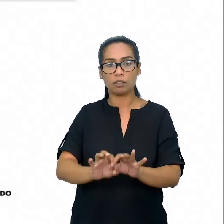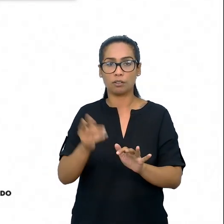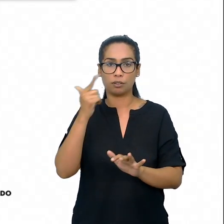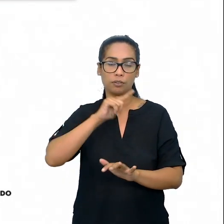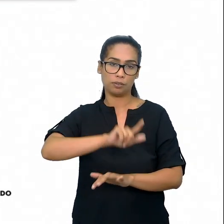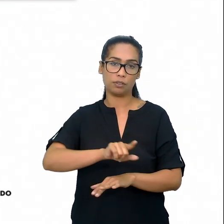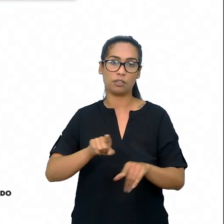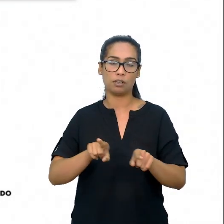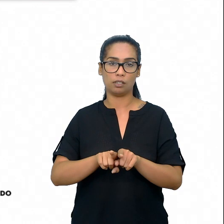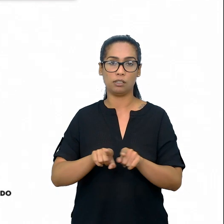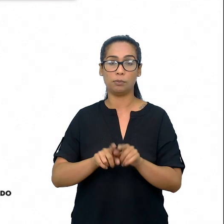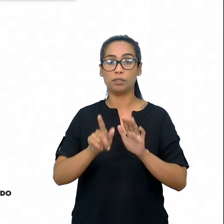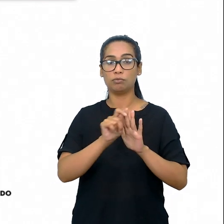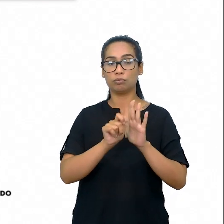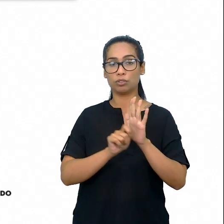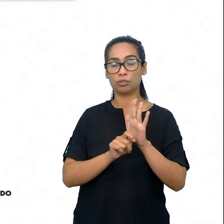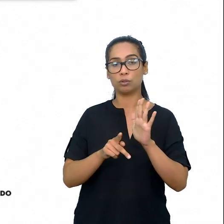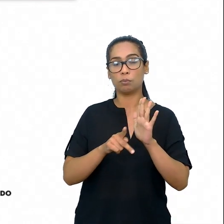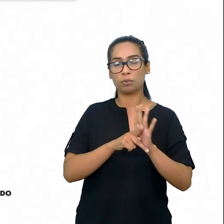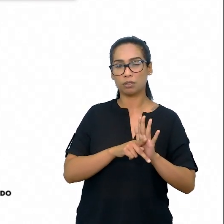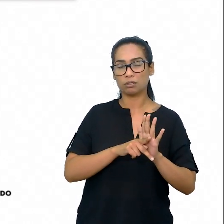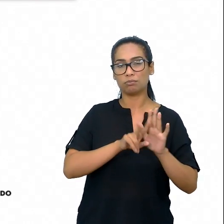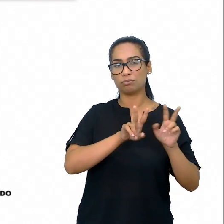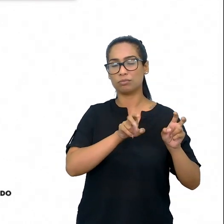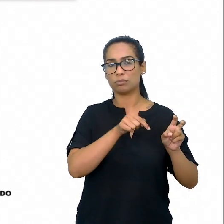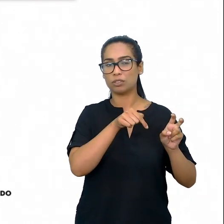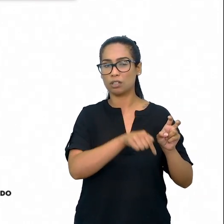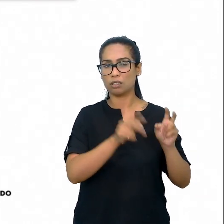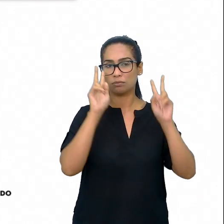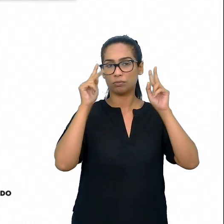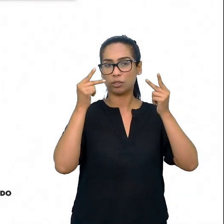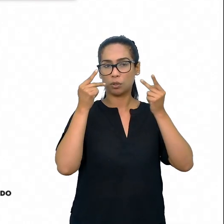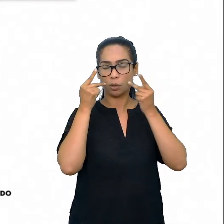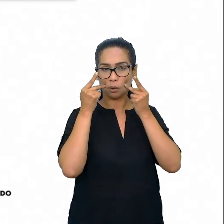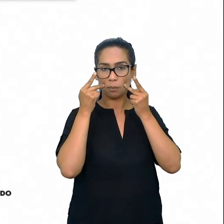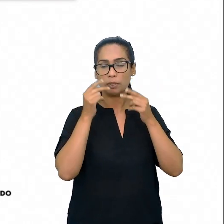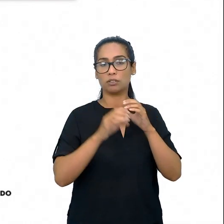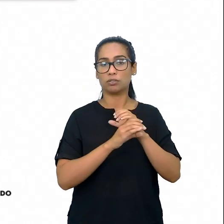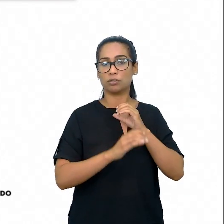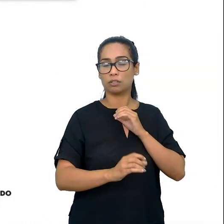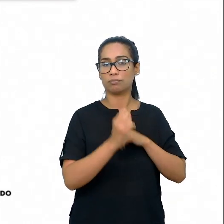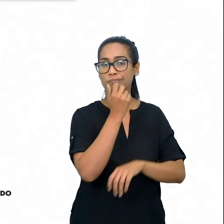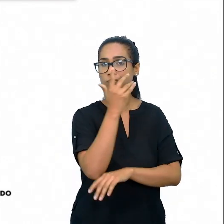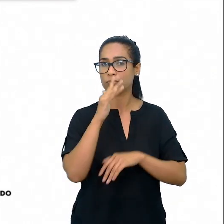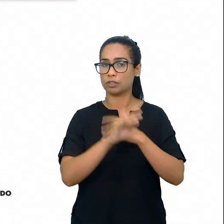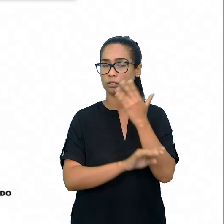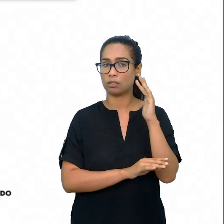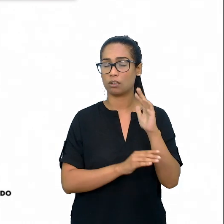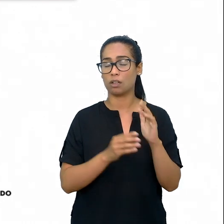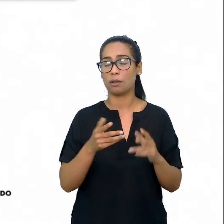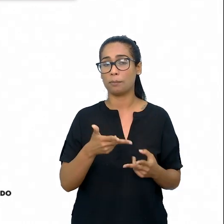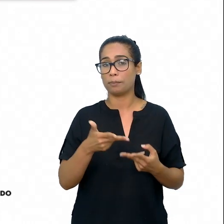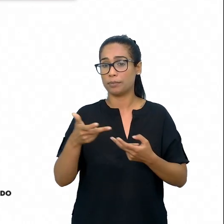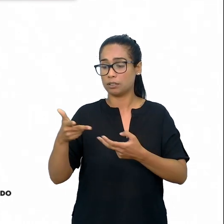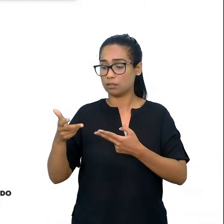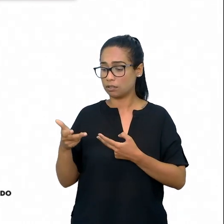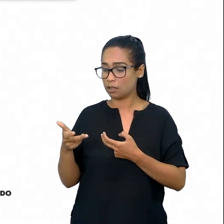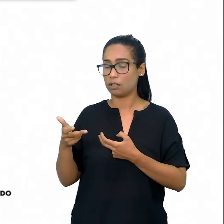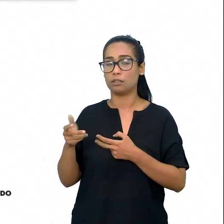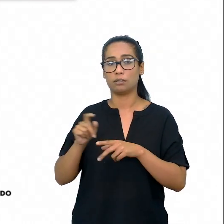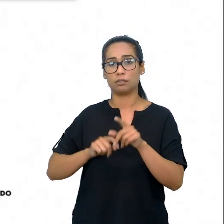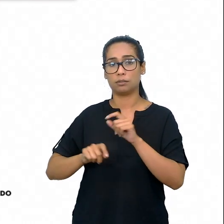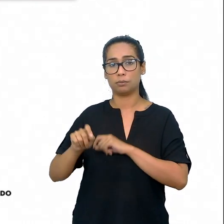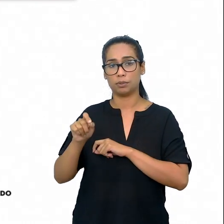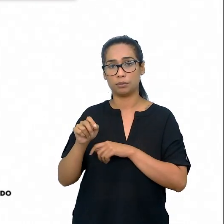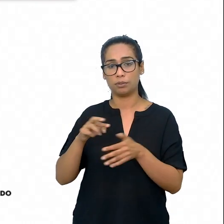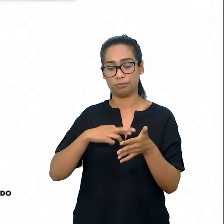artigos analisados e voltados para a nossa área, né, a área de ciências da natureza, é possível perceber, quando